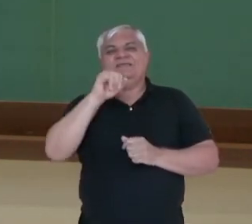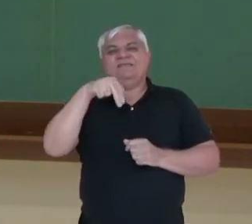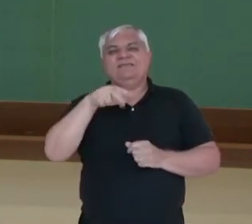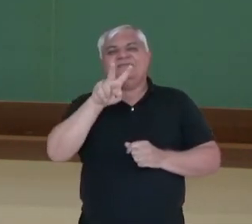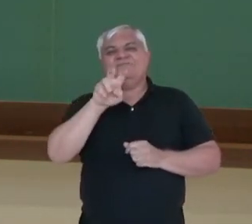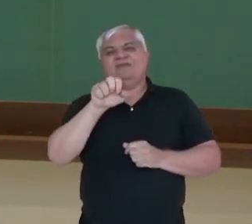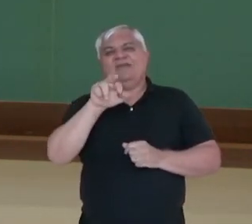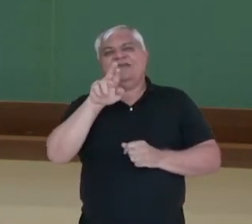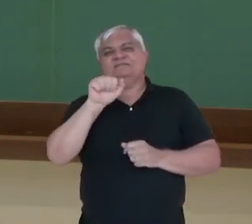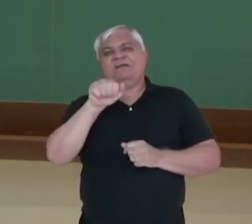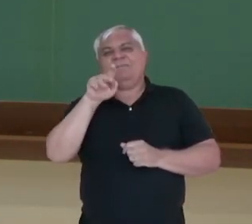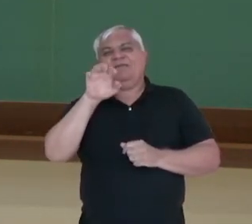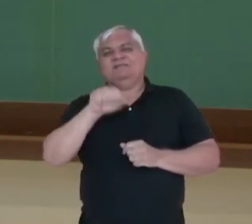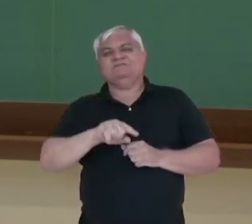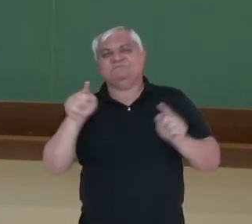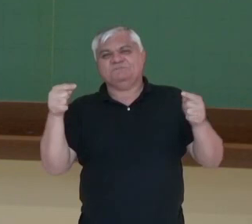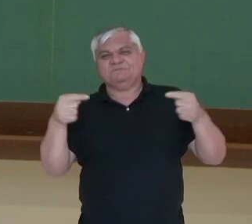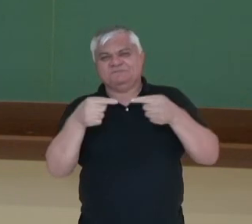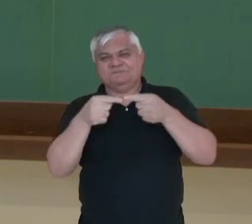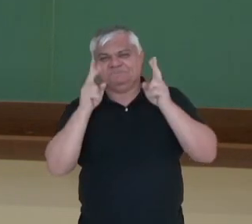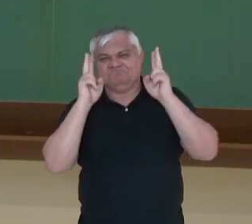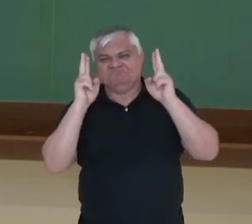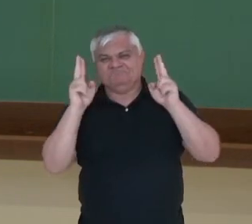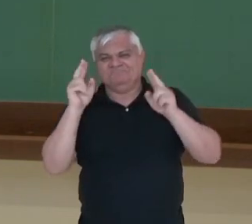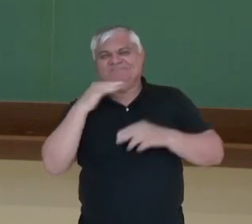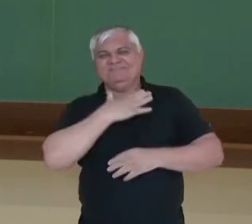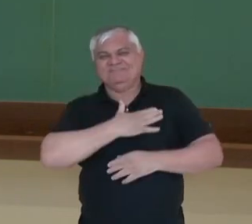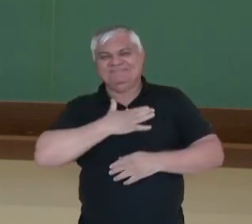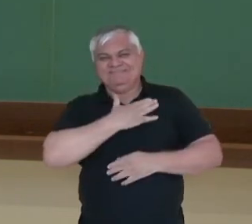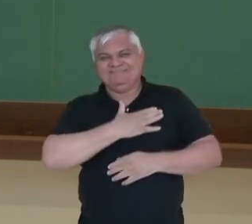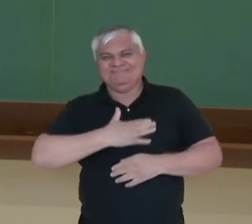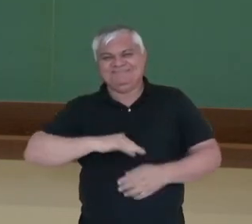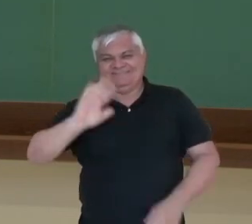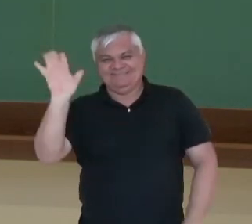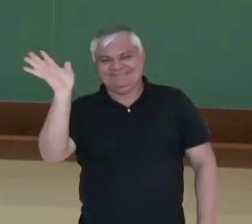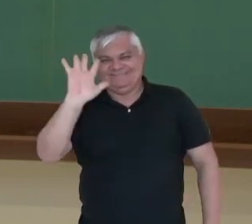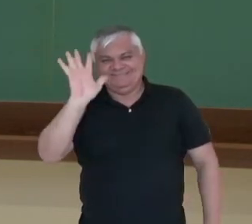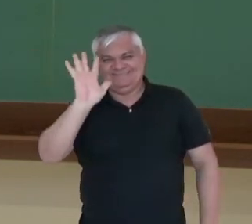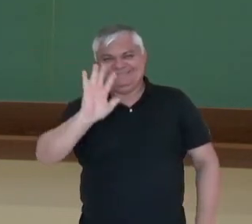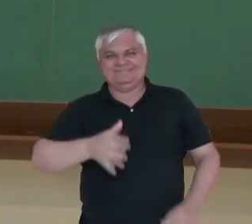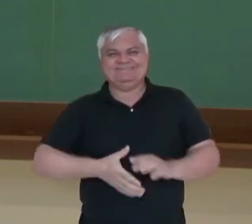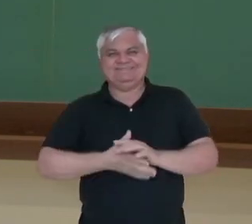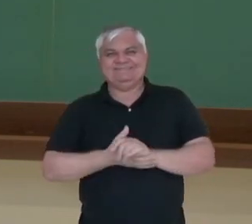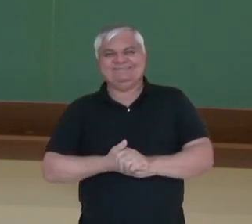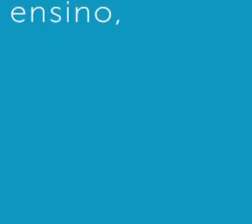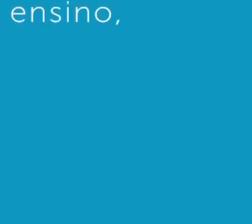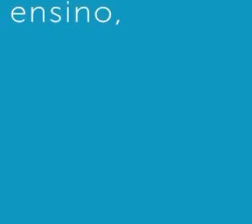inversamente proporcionais. Espero que vocês tenham gostado e até breve!